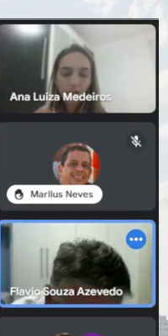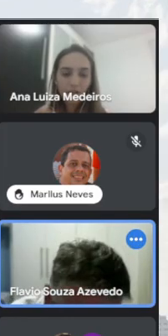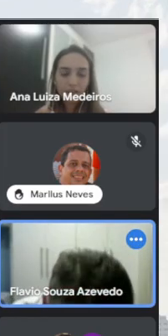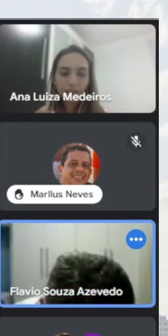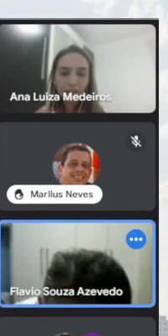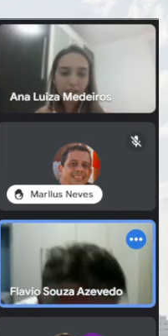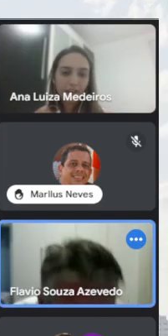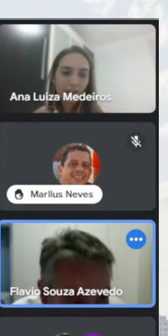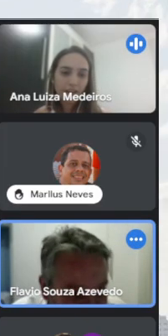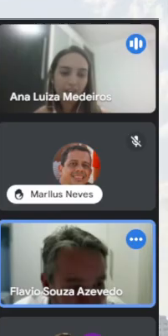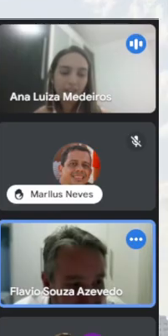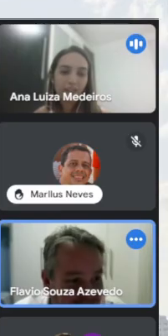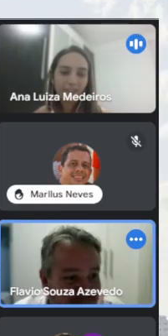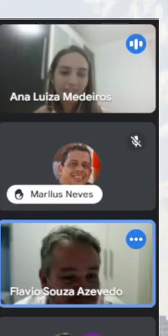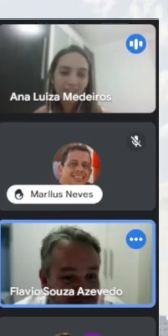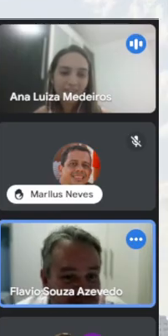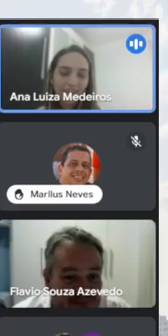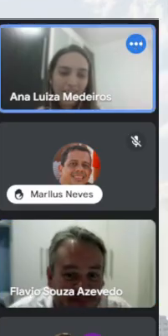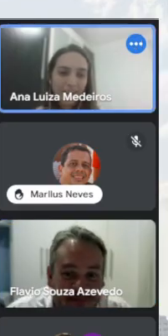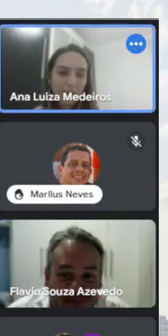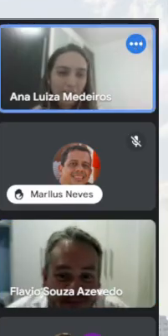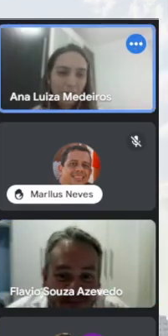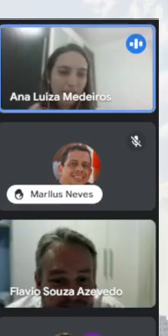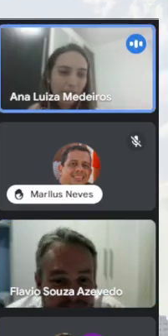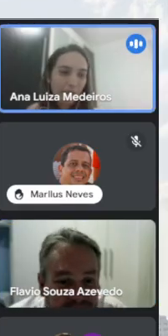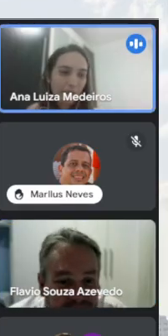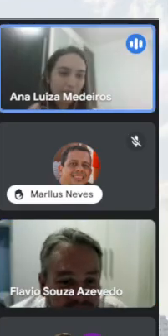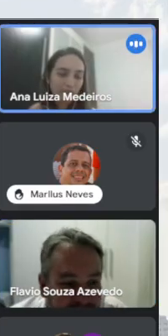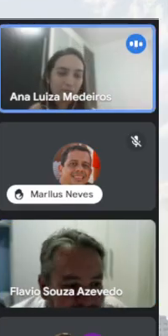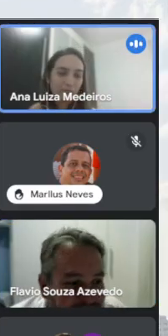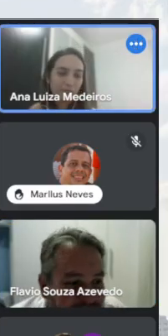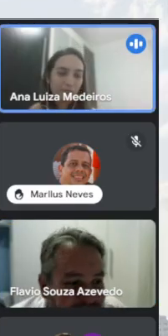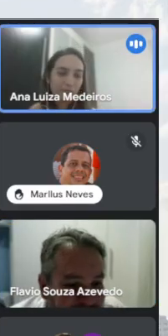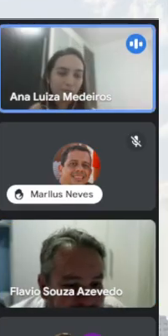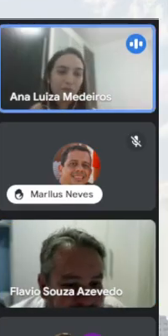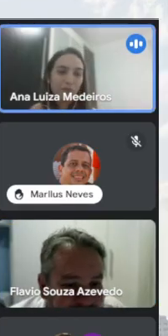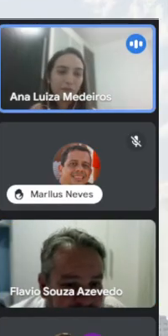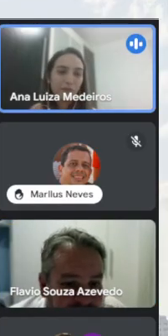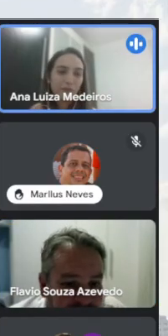pergunta. Entendi. Respondeu sim,